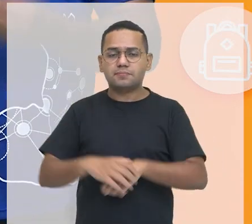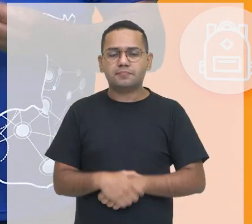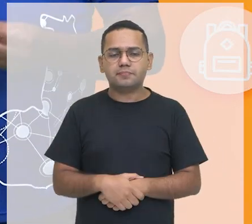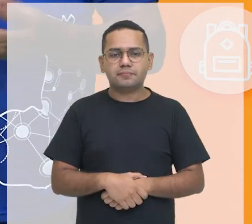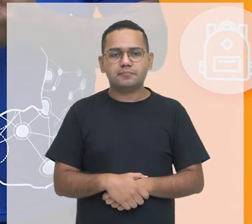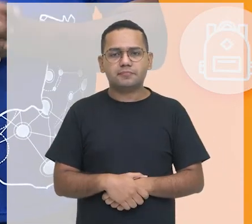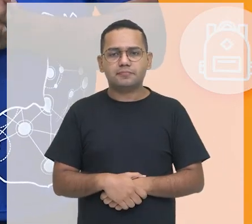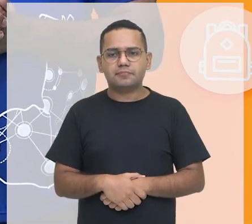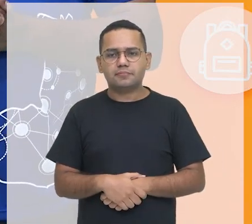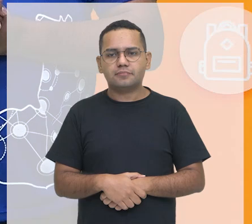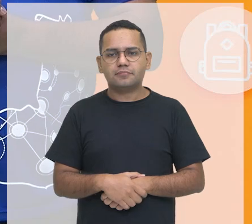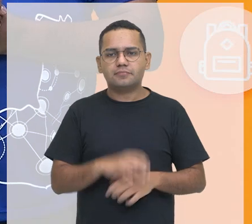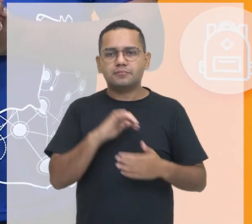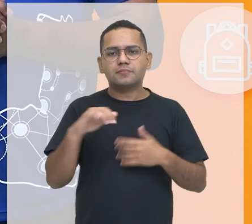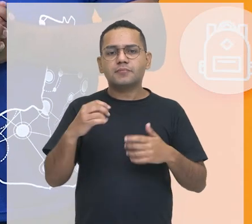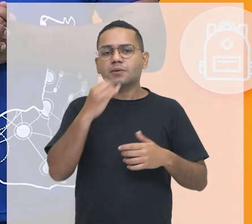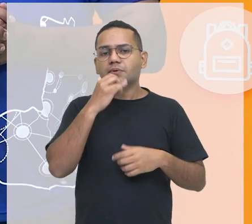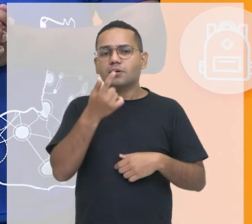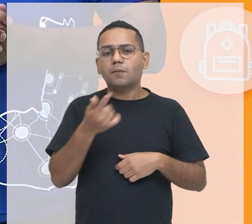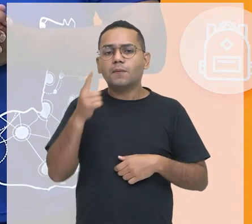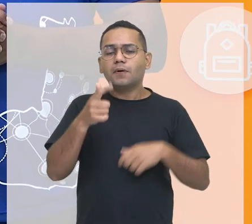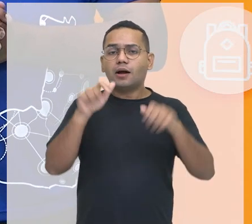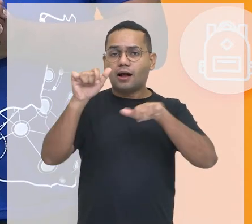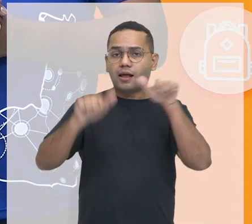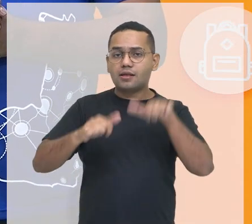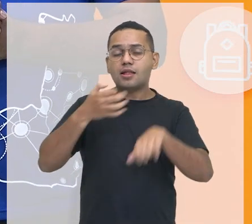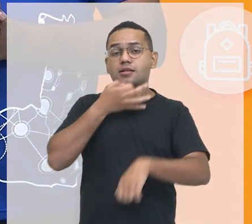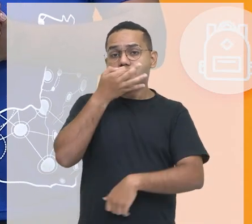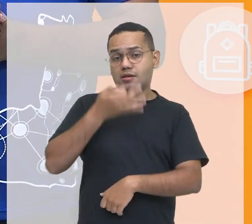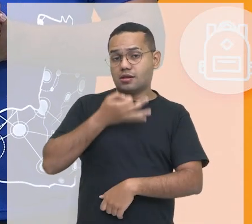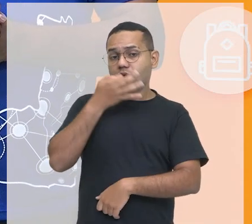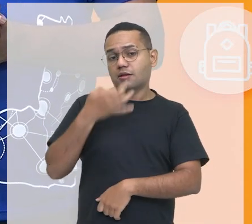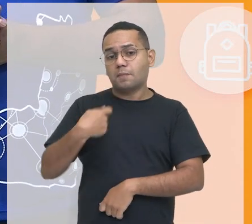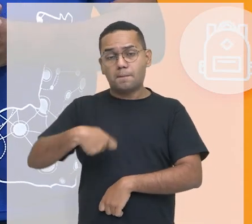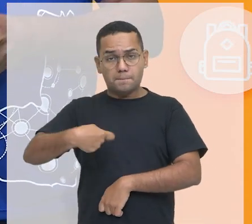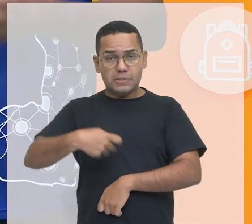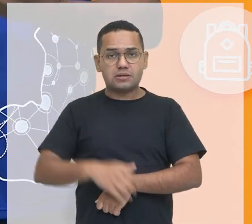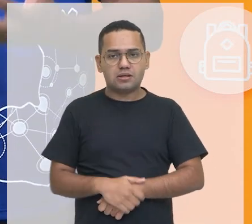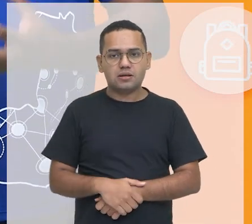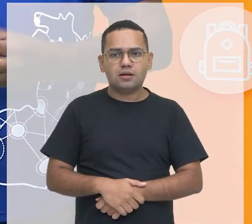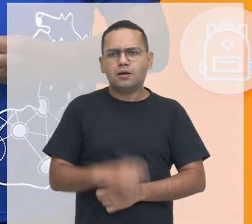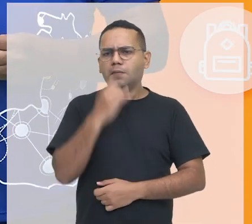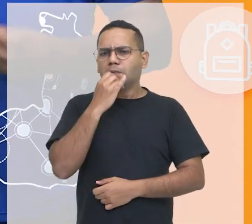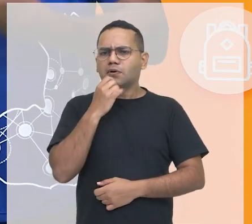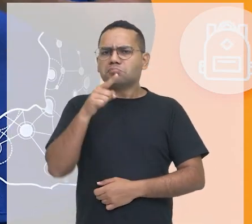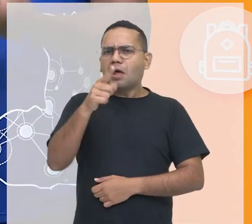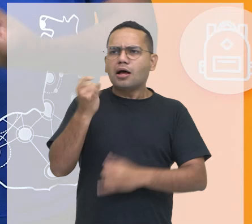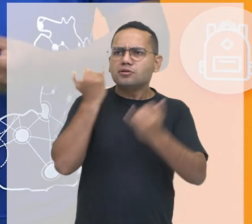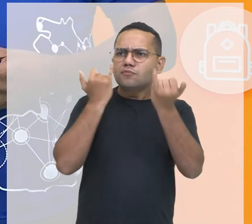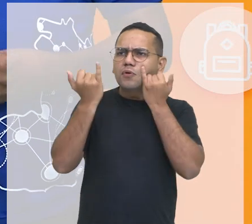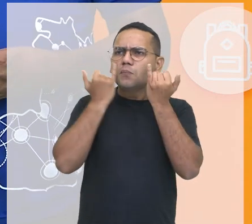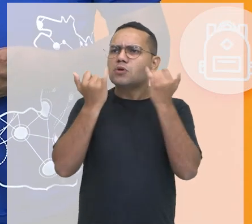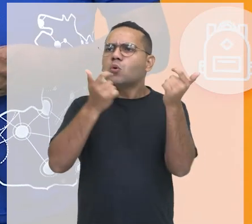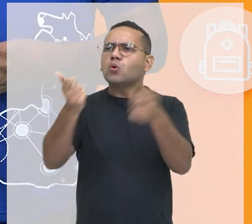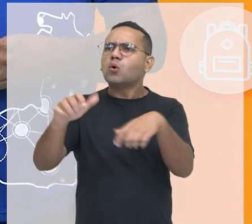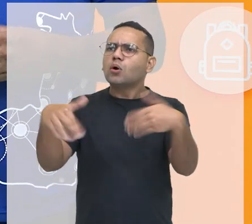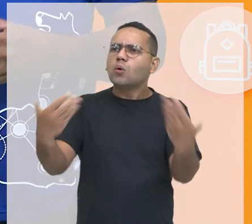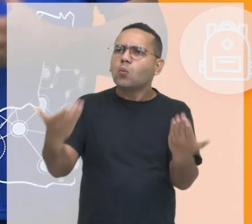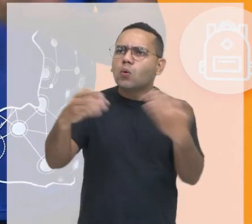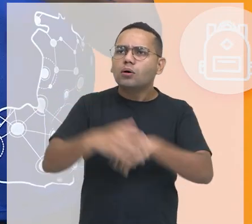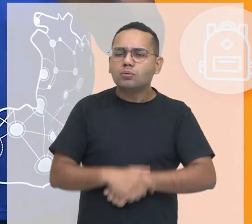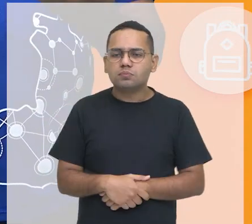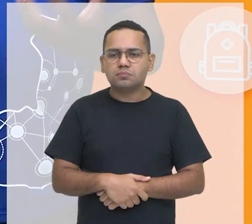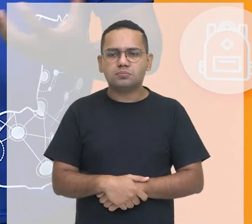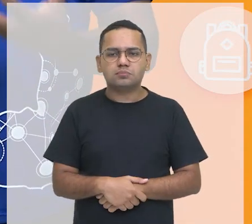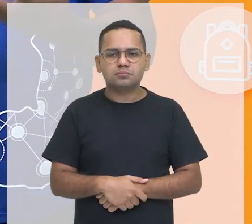análise crítica é um ponto também importante, ó, na cobertura da mídia, ver o que está dizendo, de onde vem a fonte, né? Qual